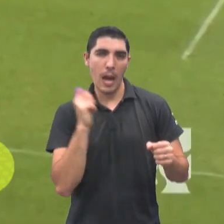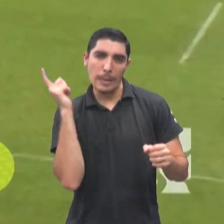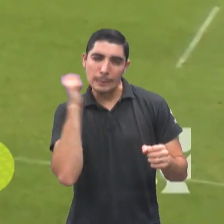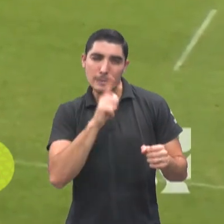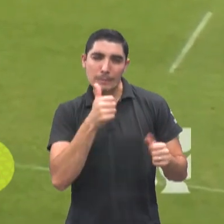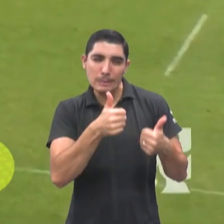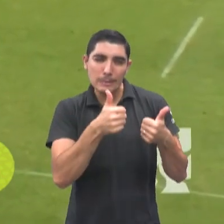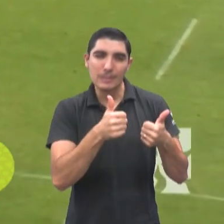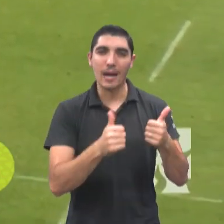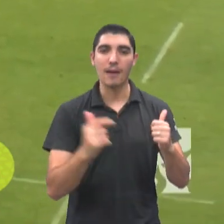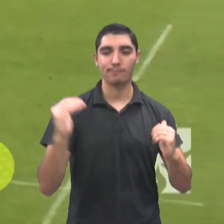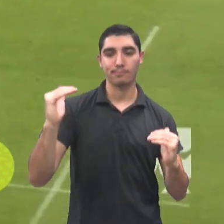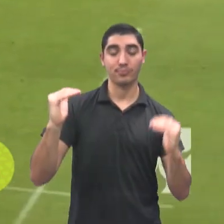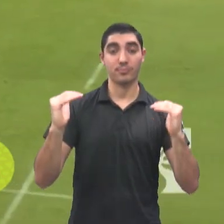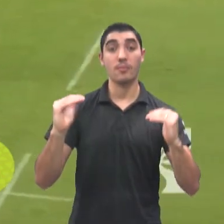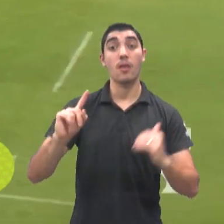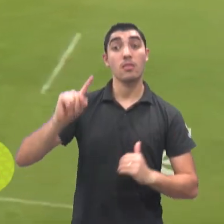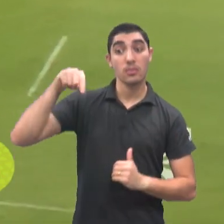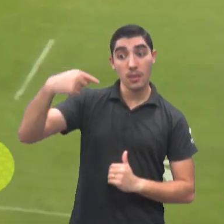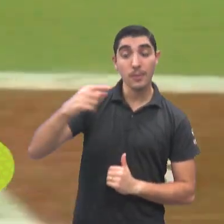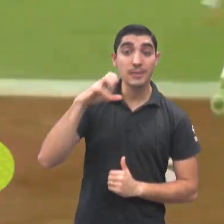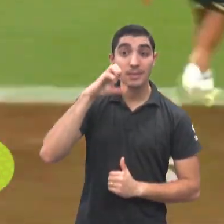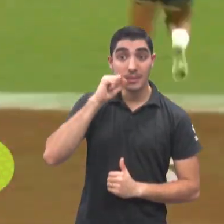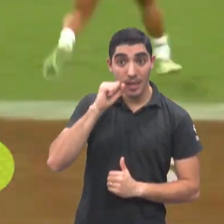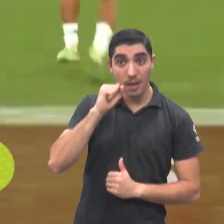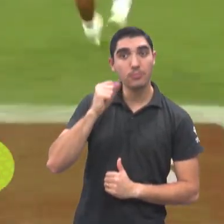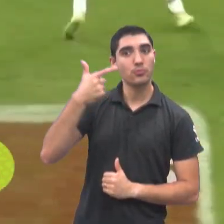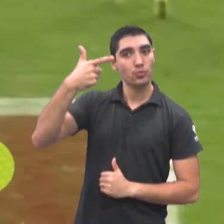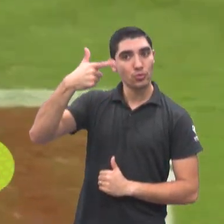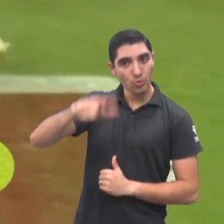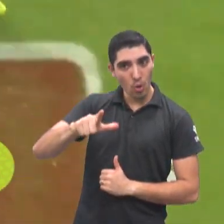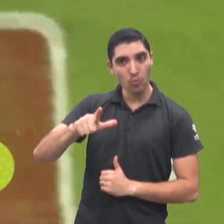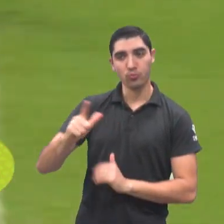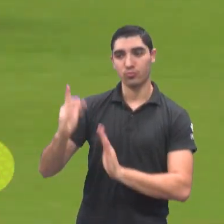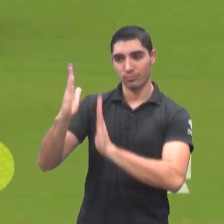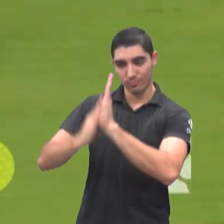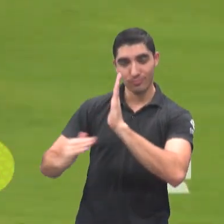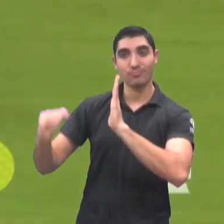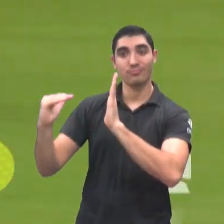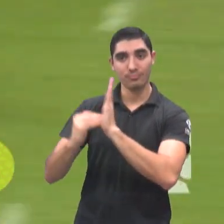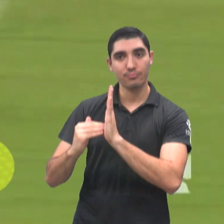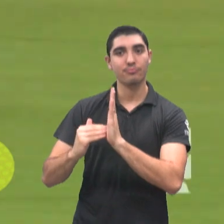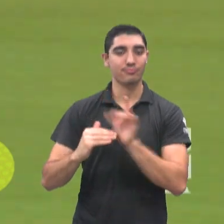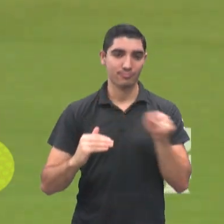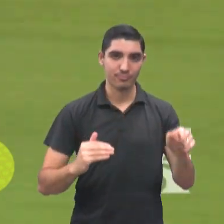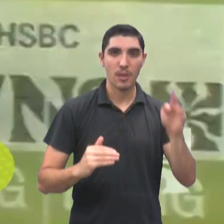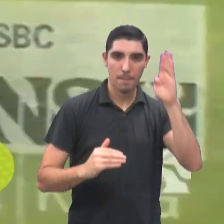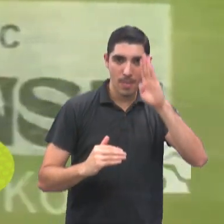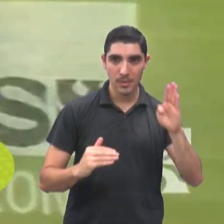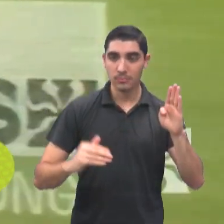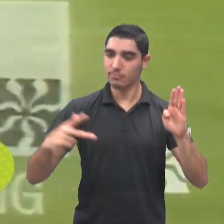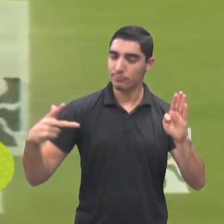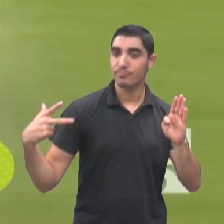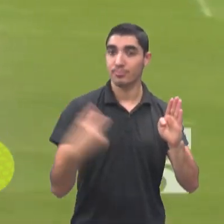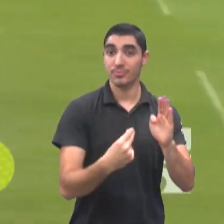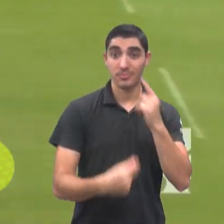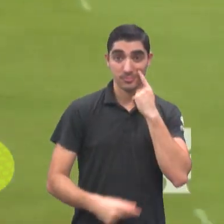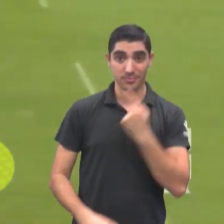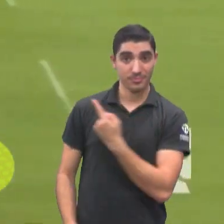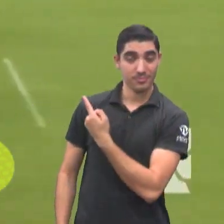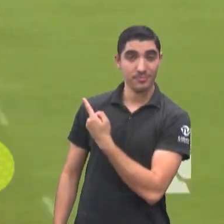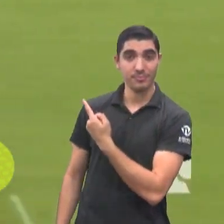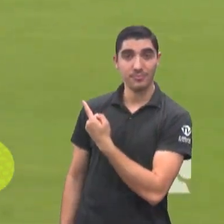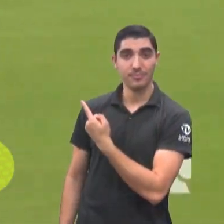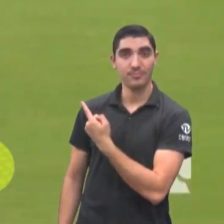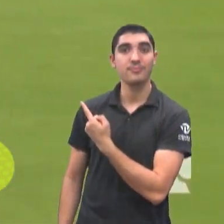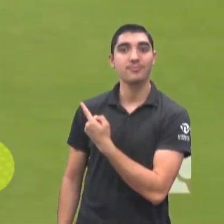próprio sábado, as Iaras voltaram a enfrentar a Nova Zelândia, que venceu novamente o Brasil. A gente está vendo, inclusive, imagens desse jogo aí, nas